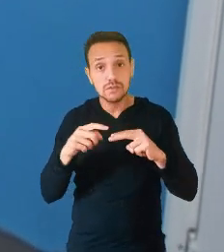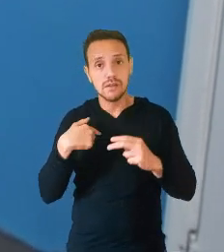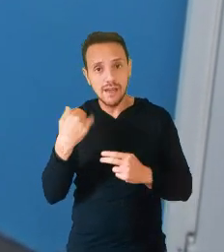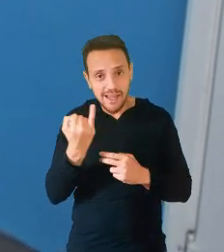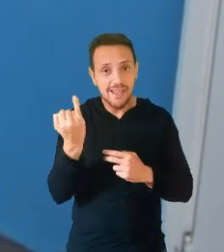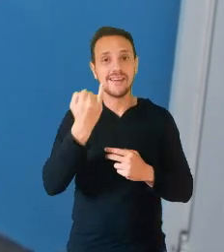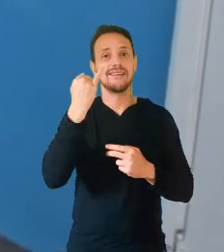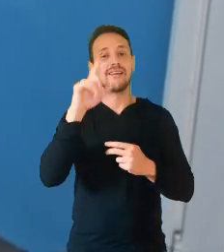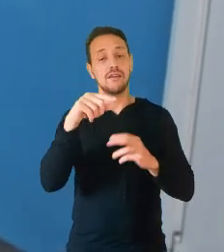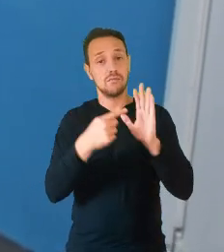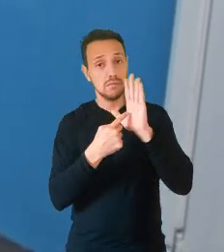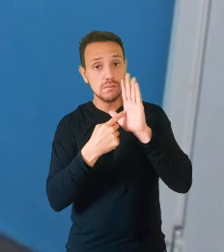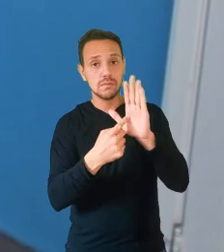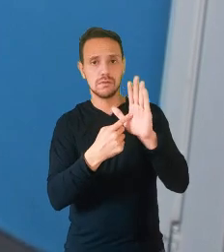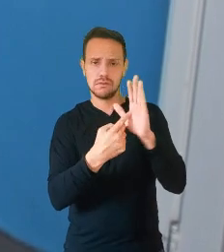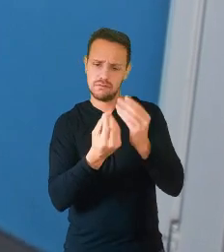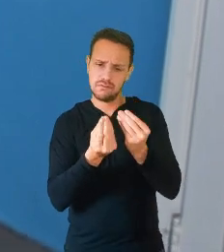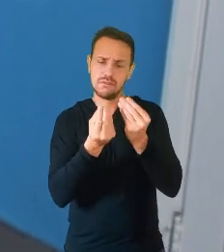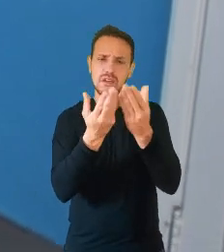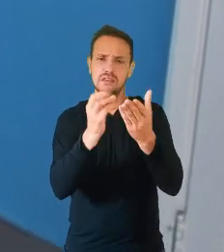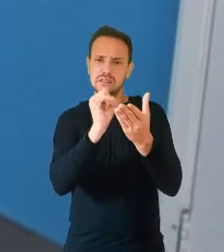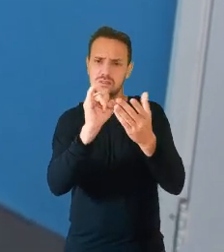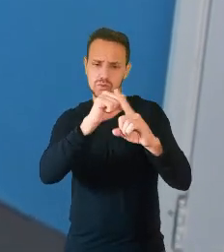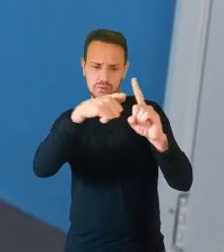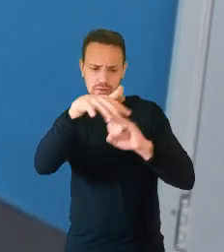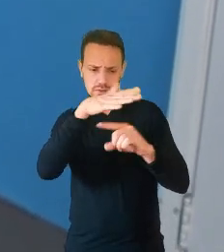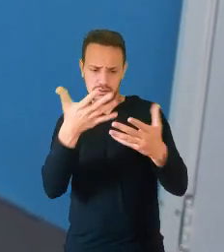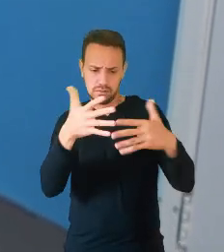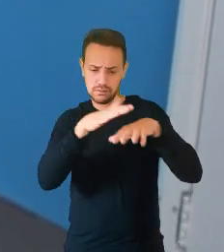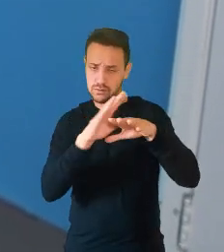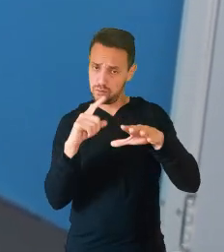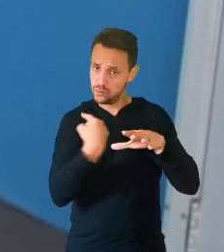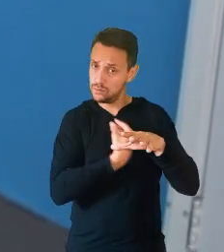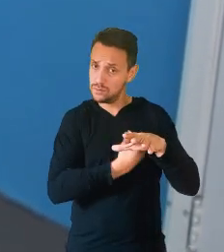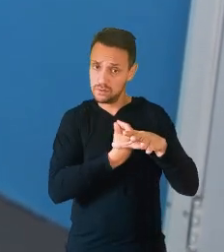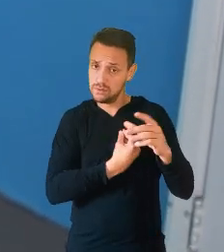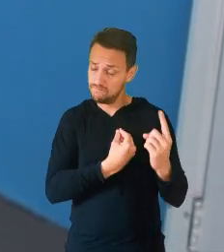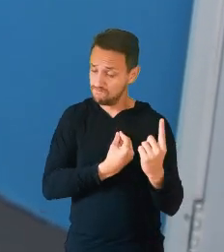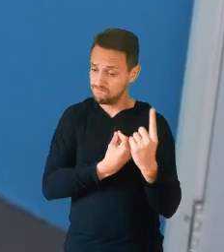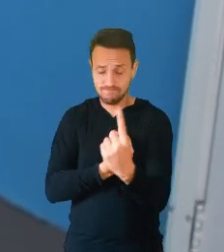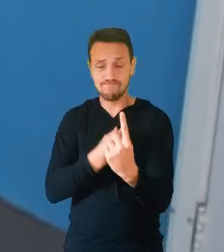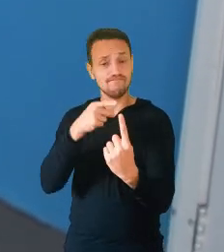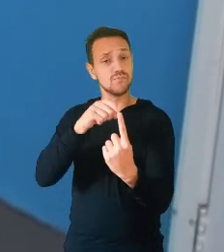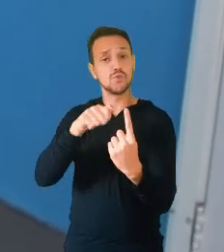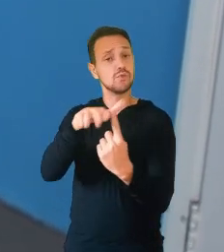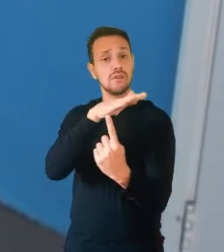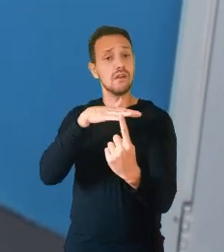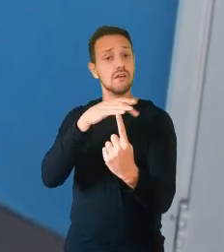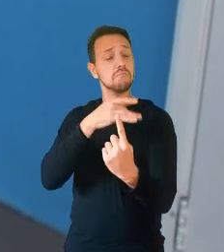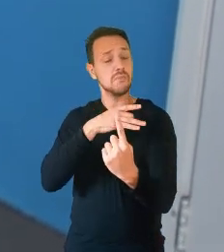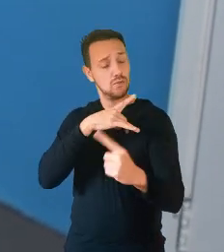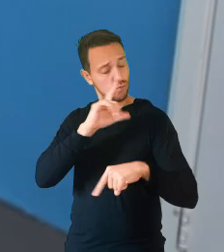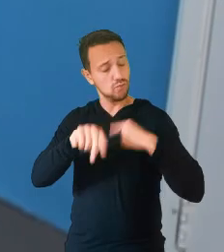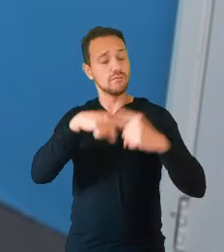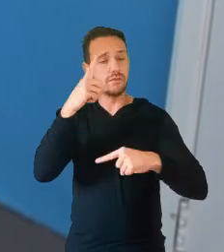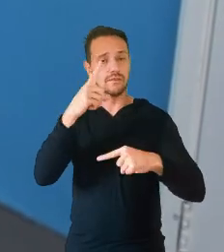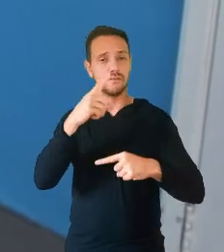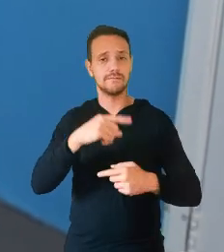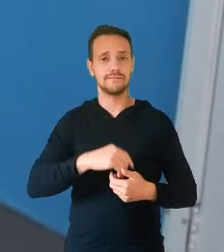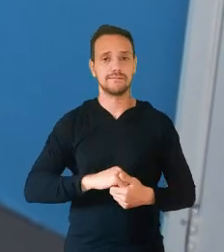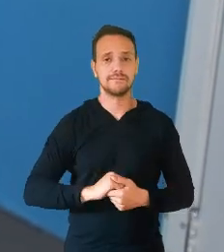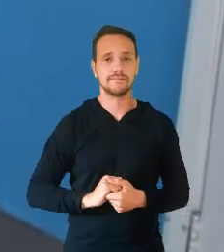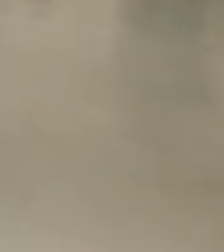gente proporcionar. Se eu quero uma sociedade inclusiva, a gente tem que estar na sociedade, Lude. Né? E que os medos a gente precisam